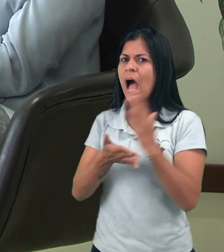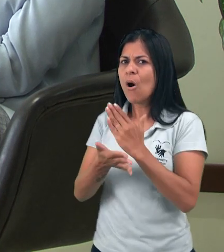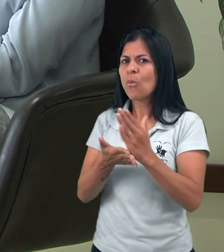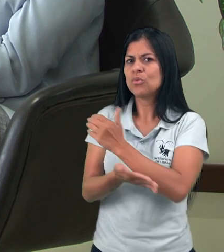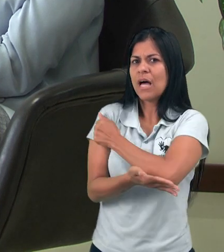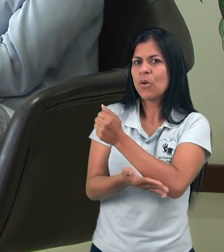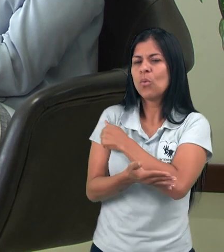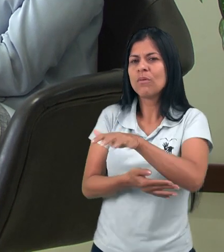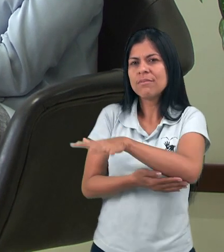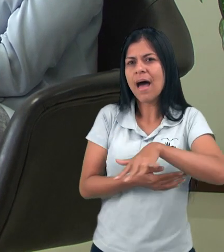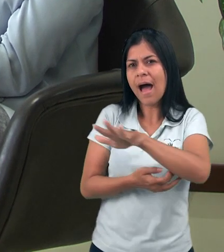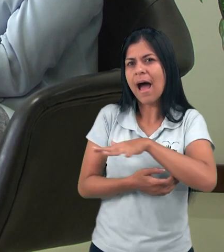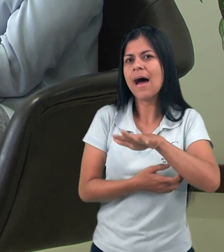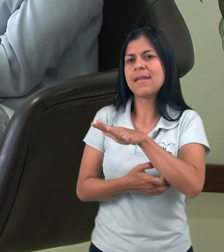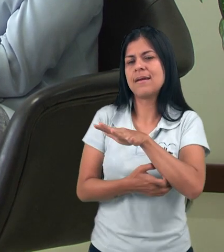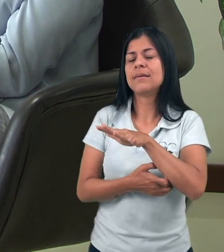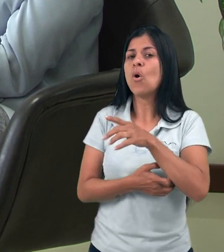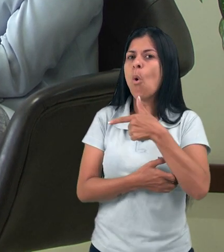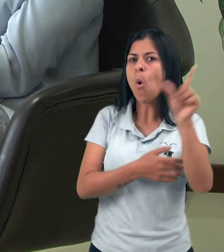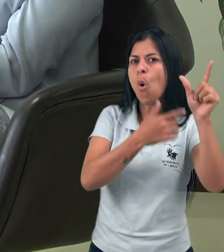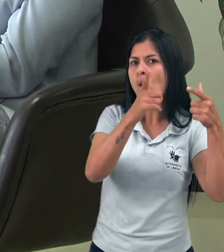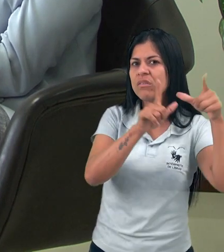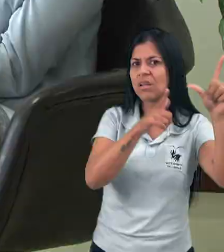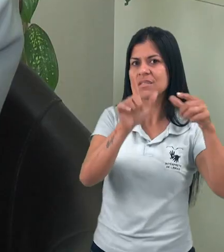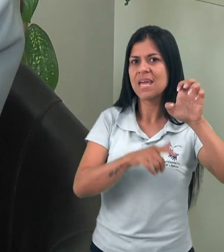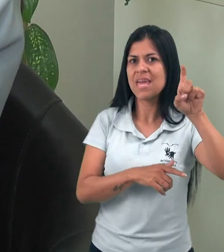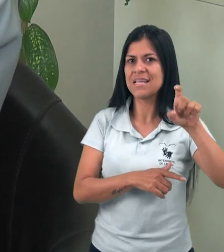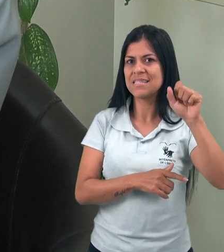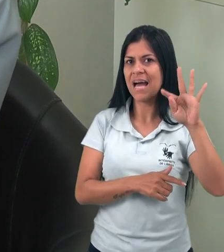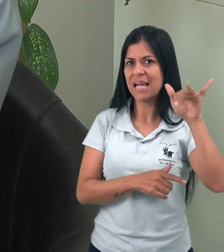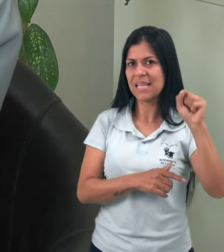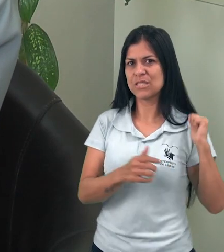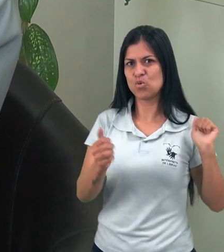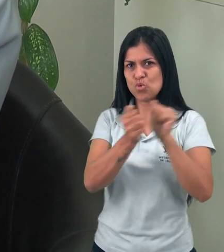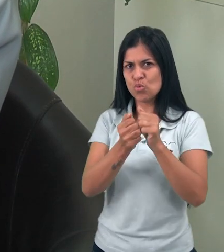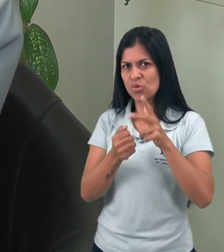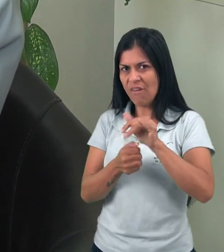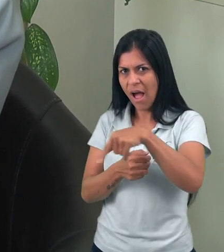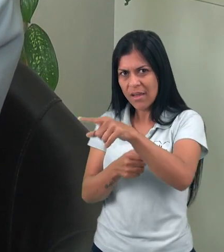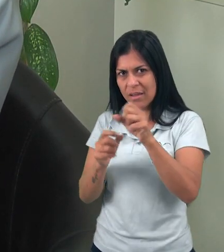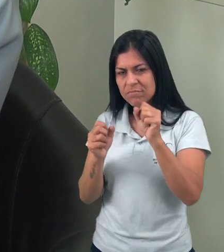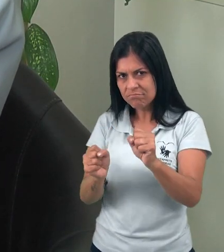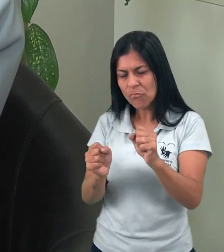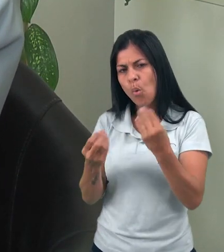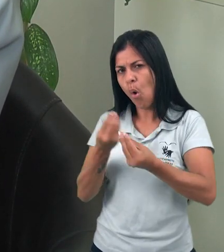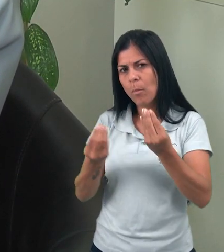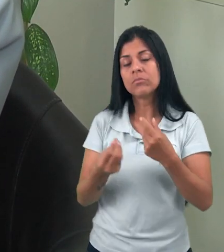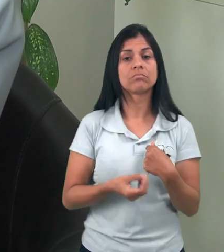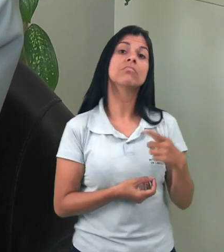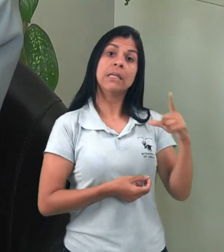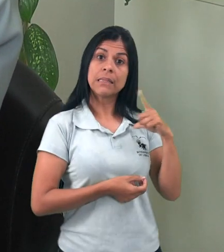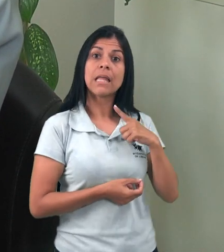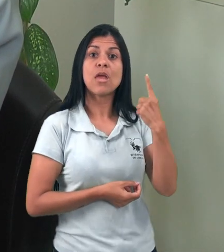estudantes da área de exatas que estão participando desse projeto, né? De que forma? Então, a gente está desenvolvendo uma plataforma e um aplicativo